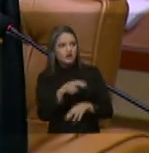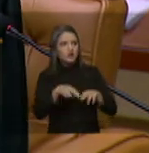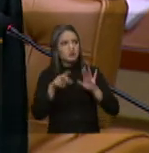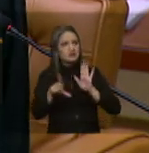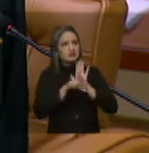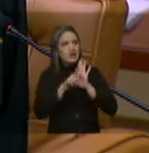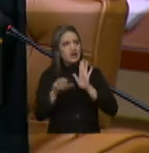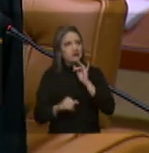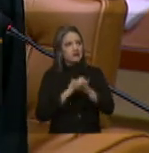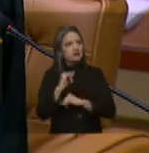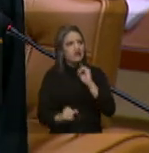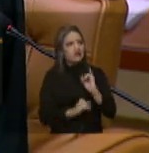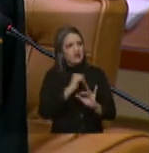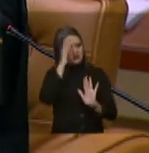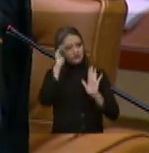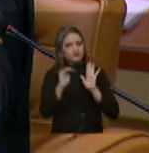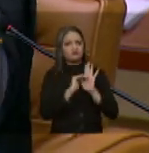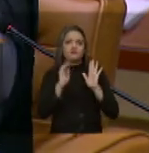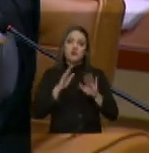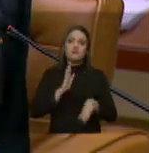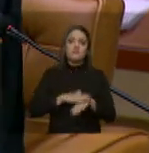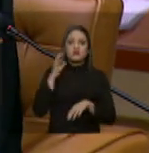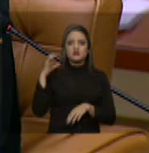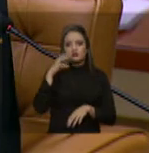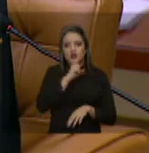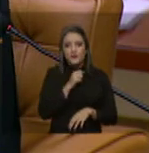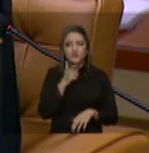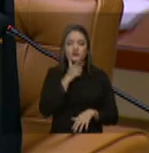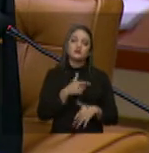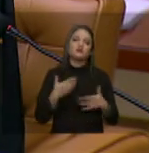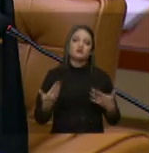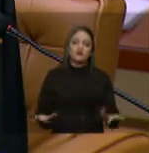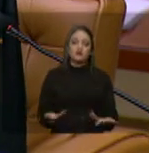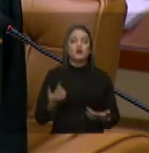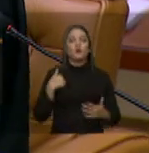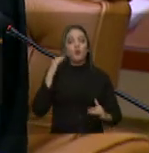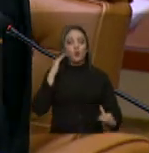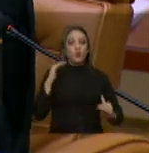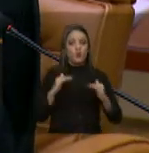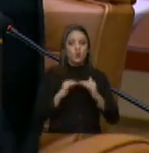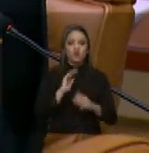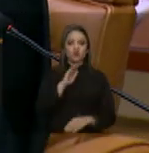Essas requisições são muito mais eficientes dessa forma presente